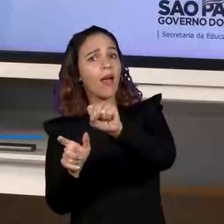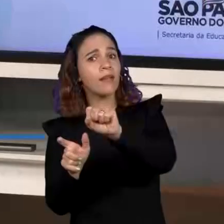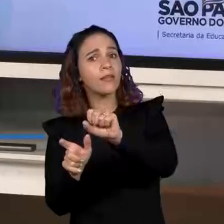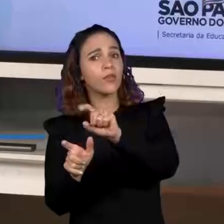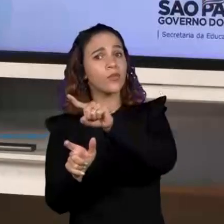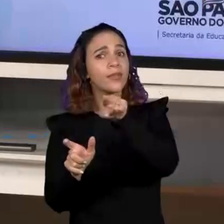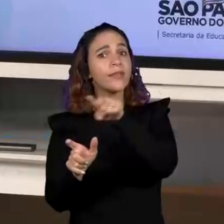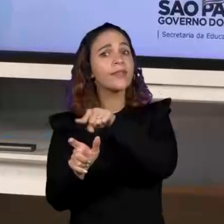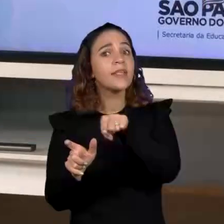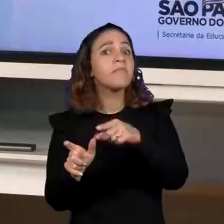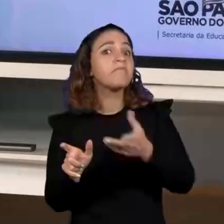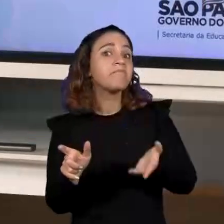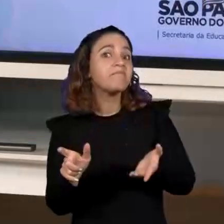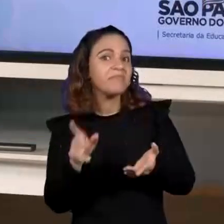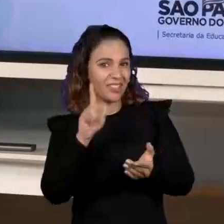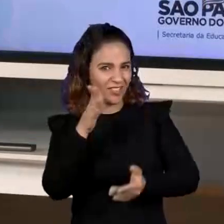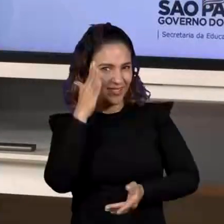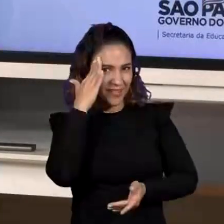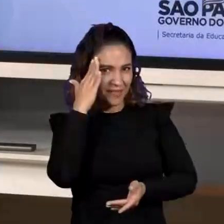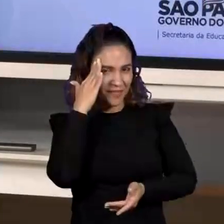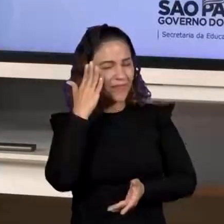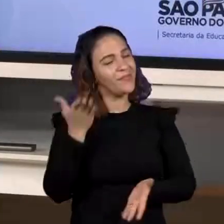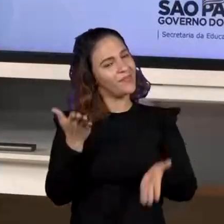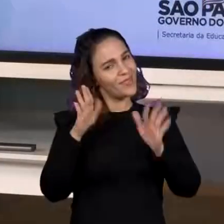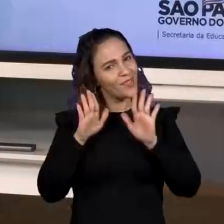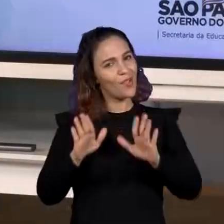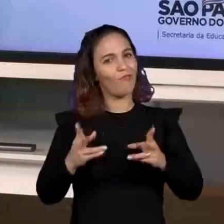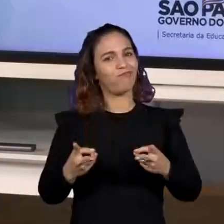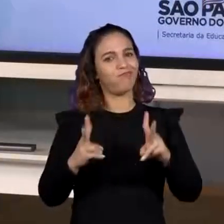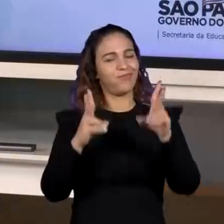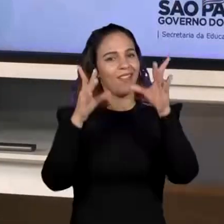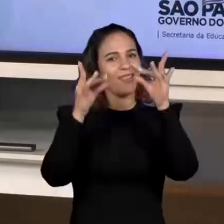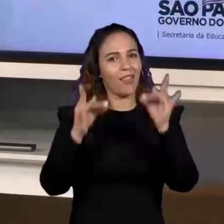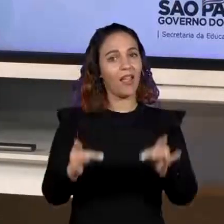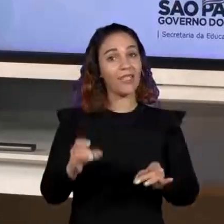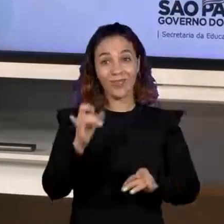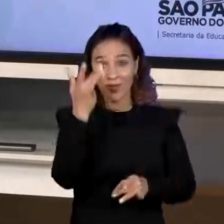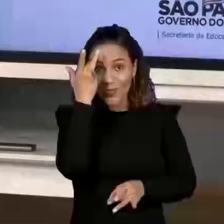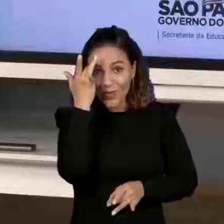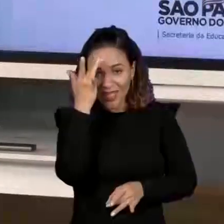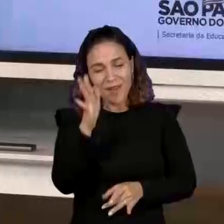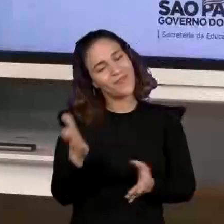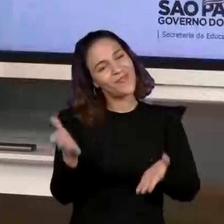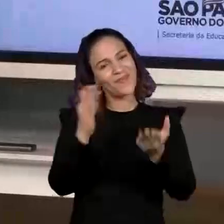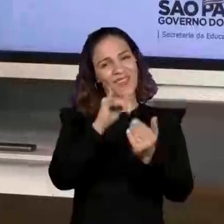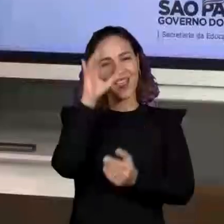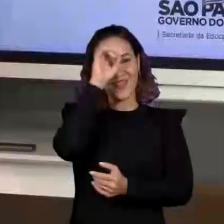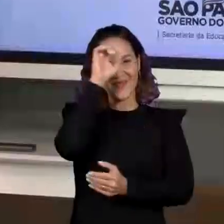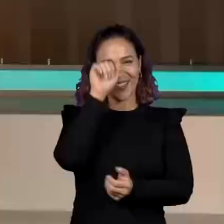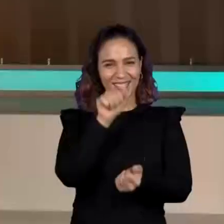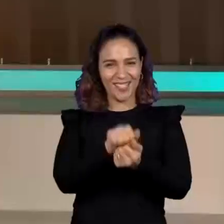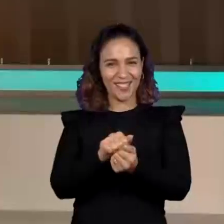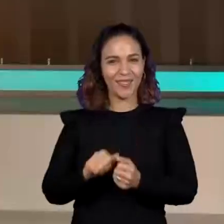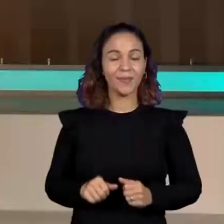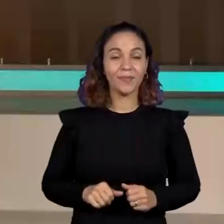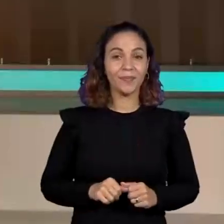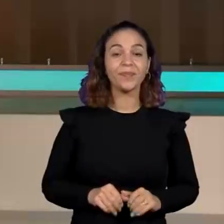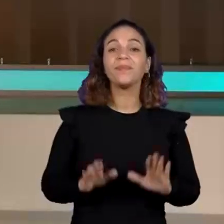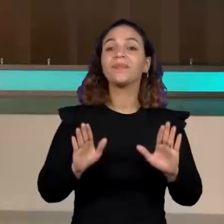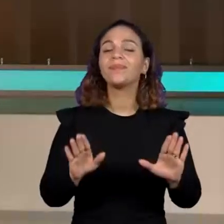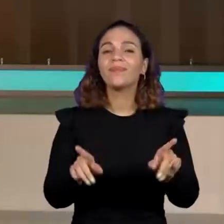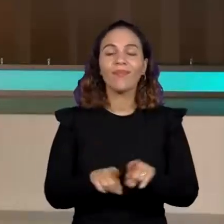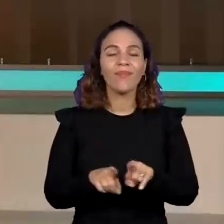Se você já sabe, fique para aprofundar. Se você não sabe, venha aprender com a gente. E